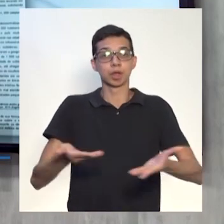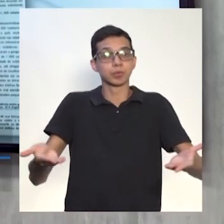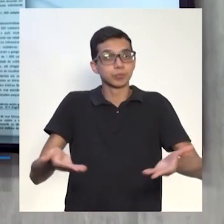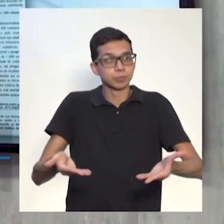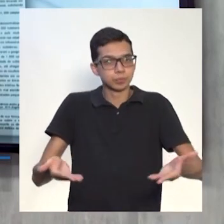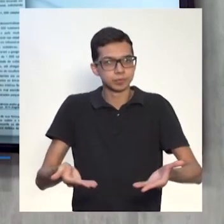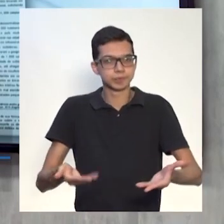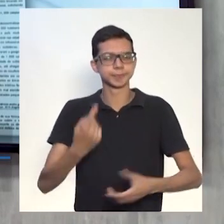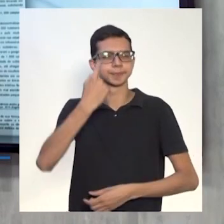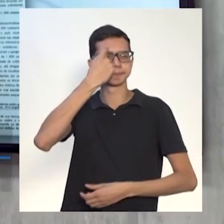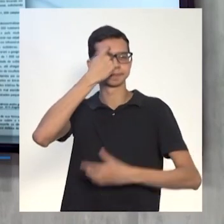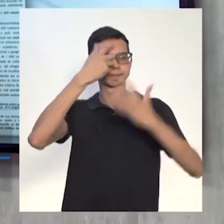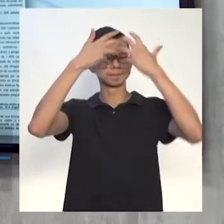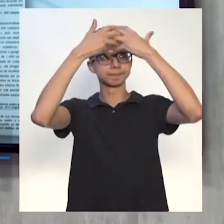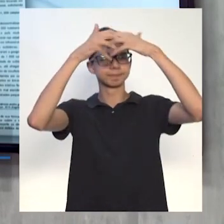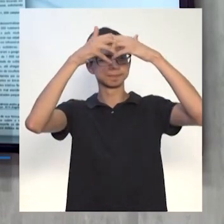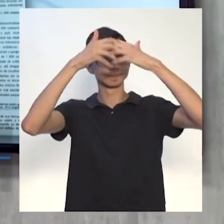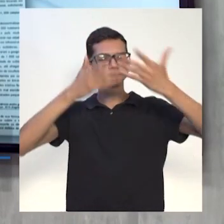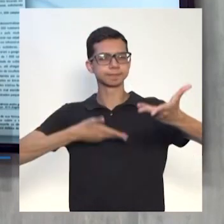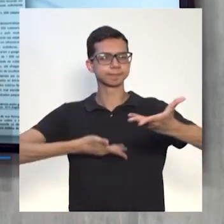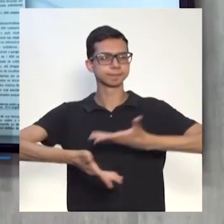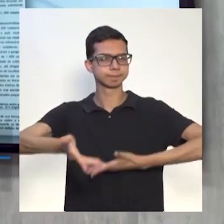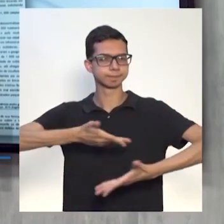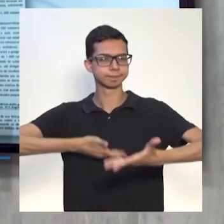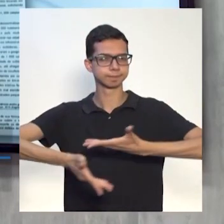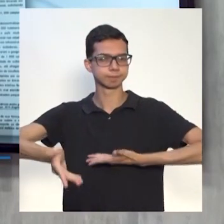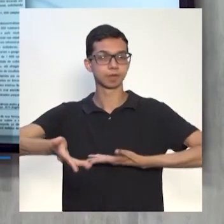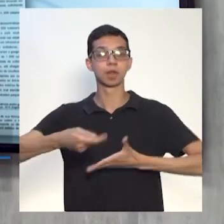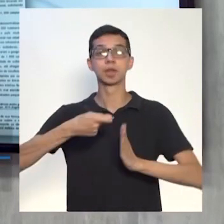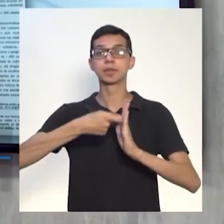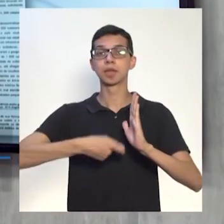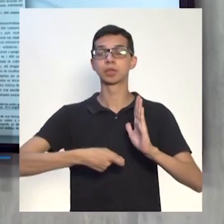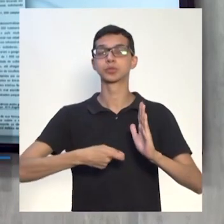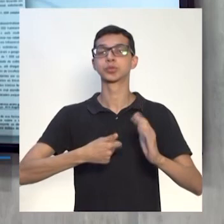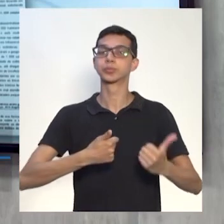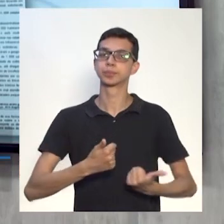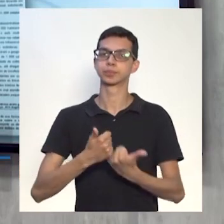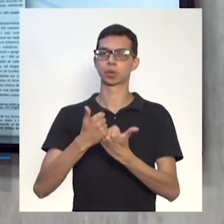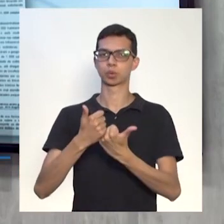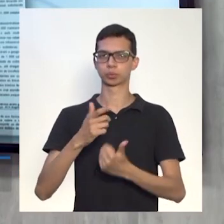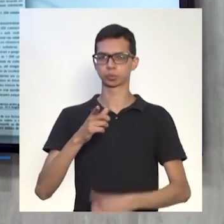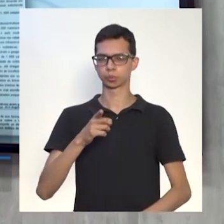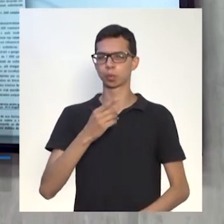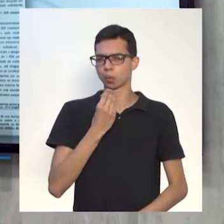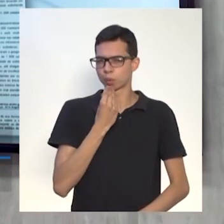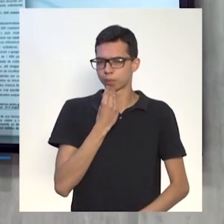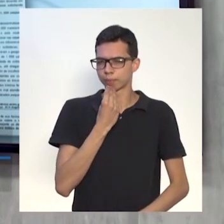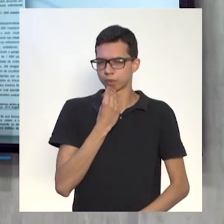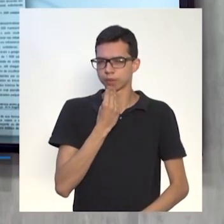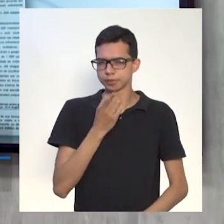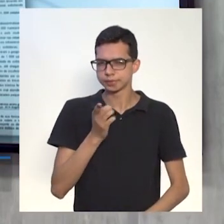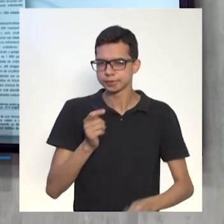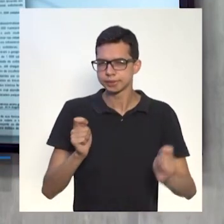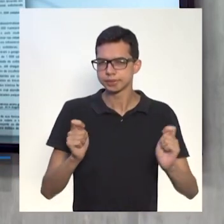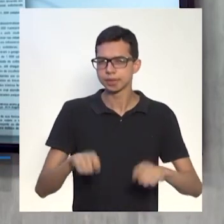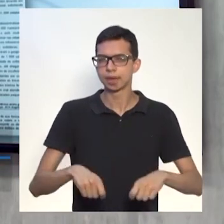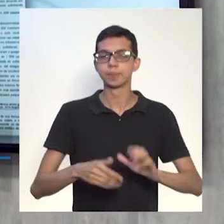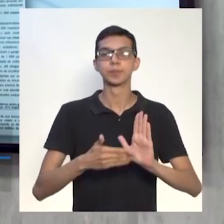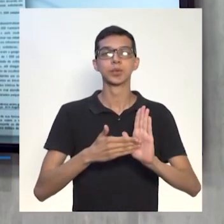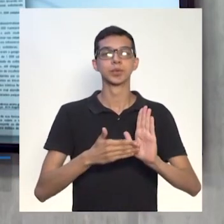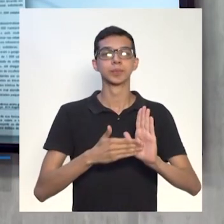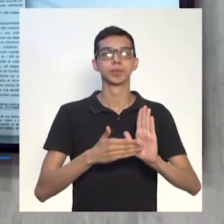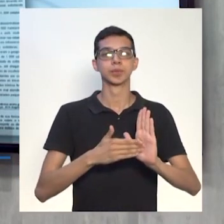gente pense juntos aqui a respeito dos textos motivadores. Se você tiver a oportunidade aí de baixar a proposta